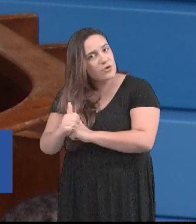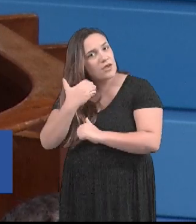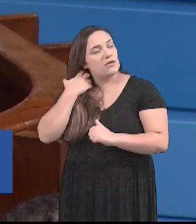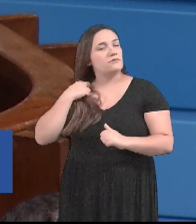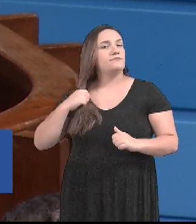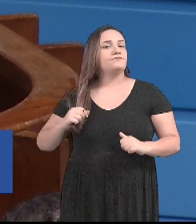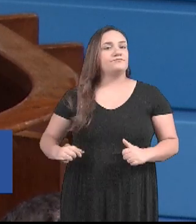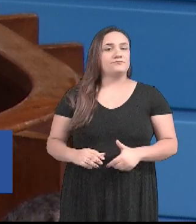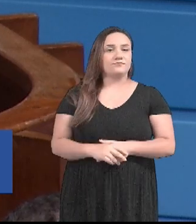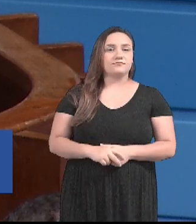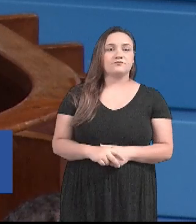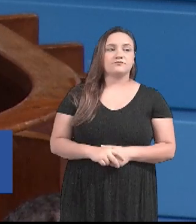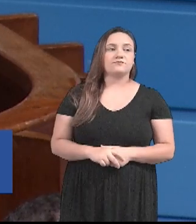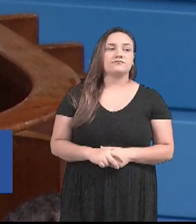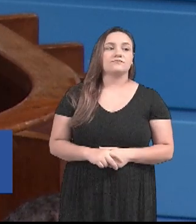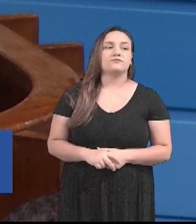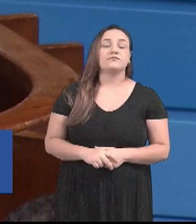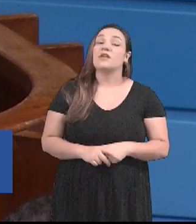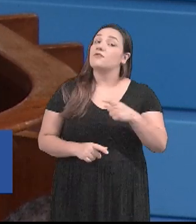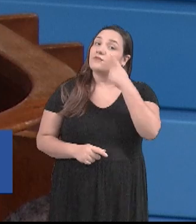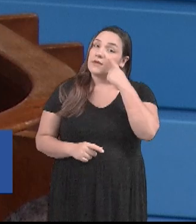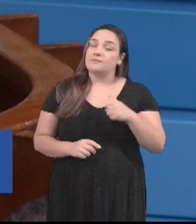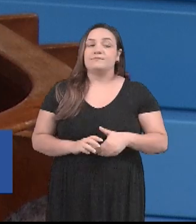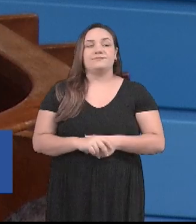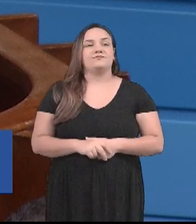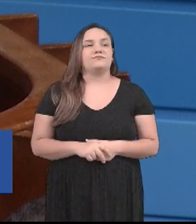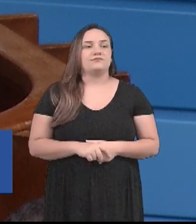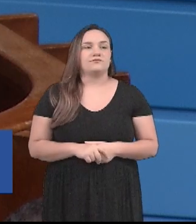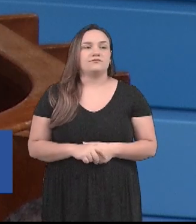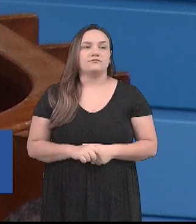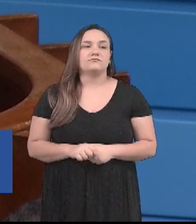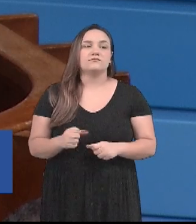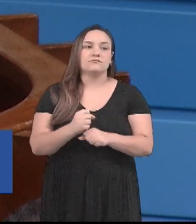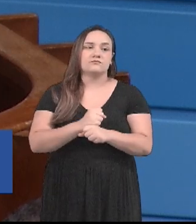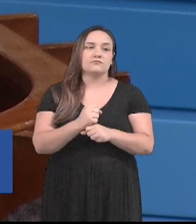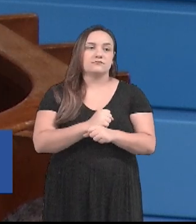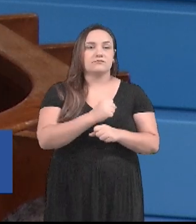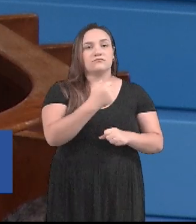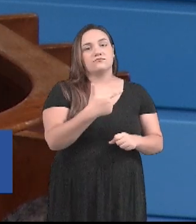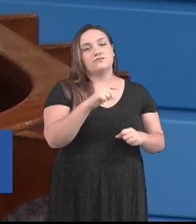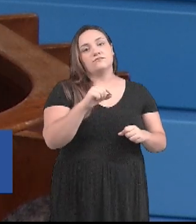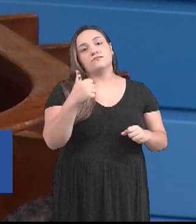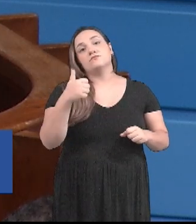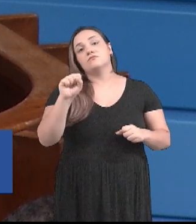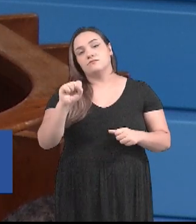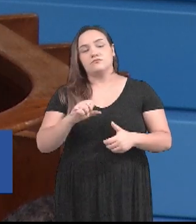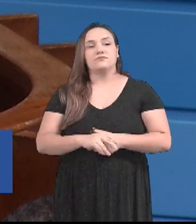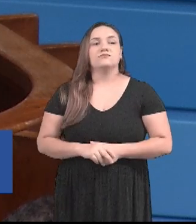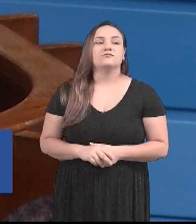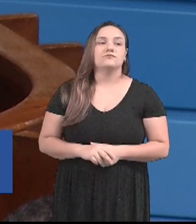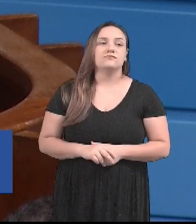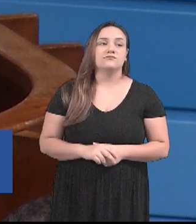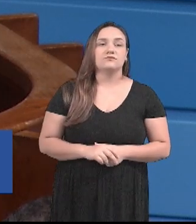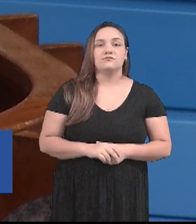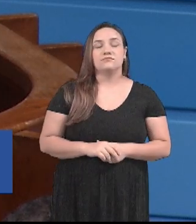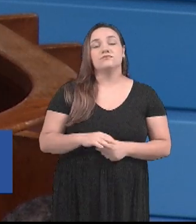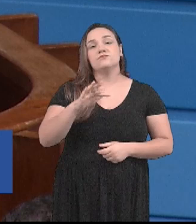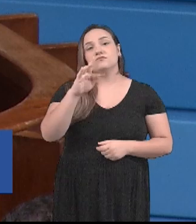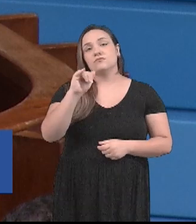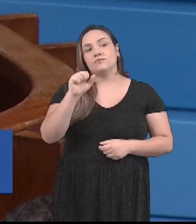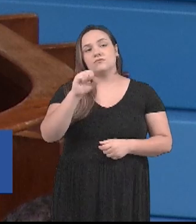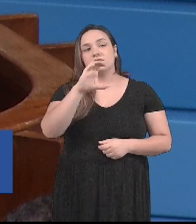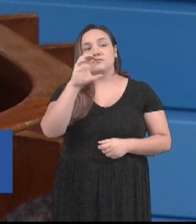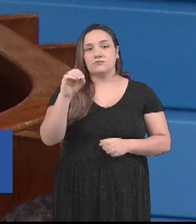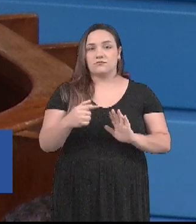contribuinte. Veja, para o ano de 2018, o fisco apresentou ao excelentíssimo